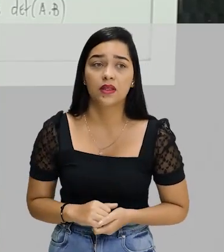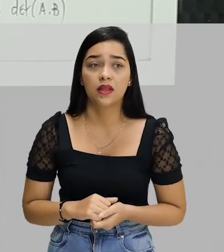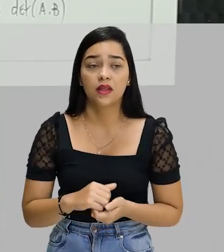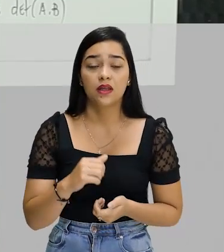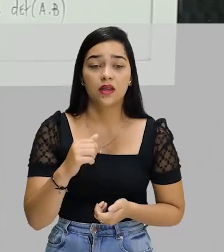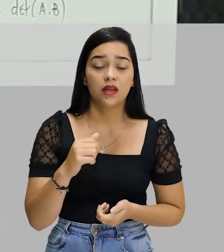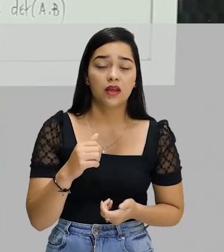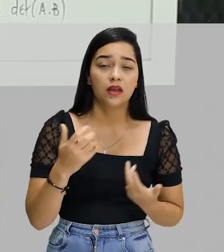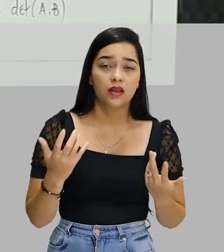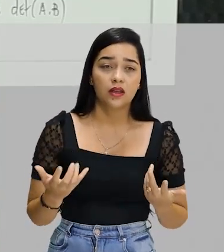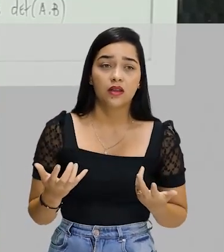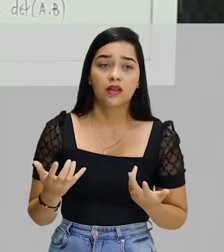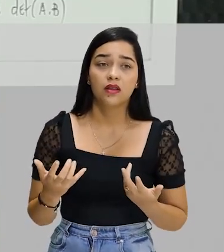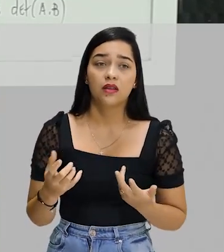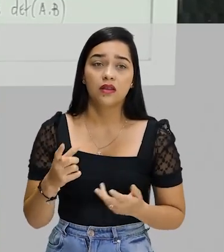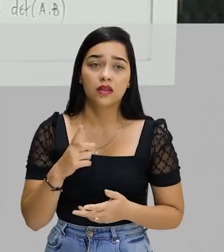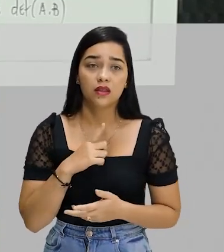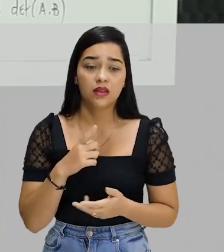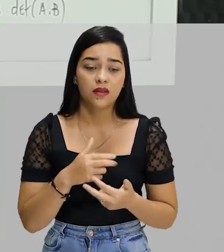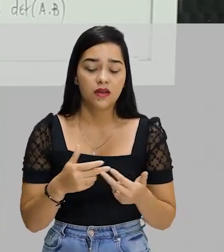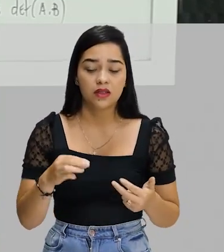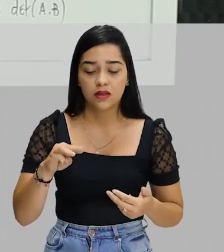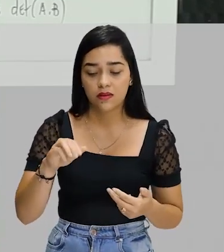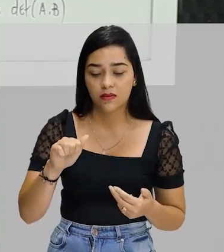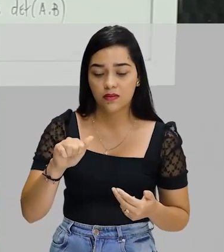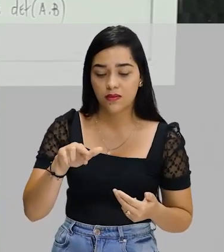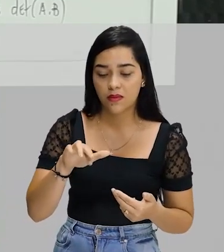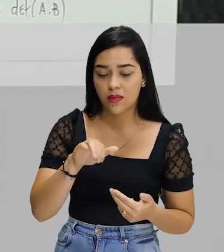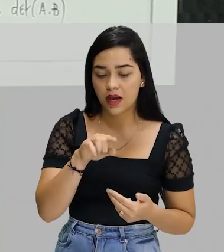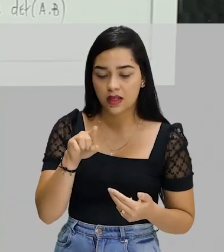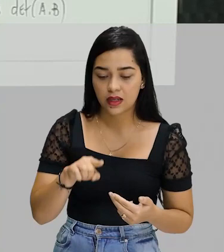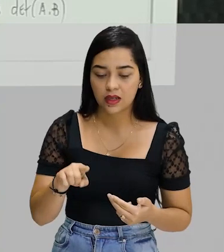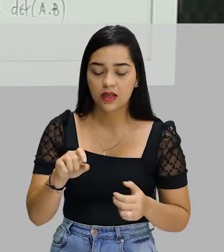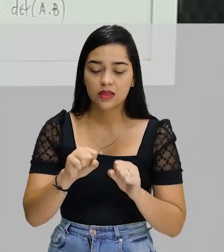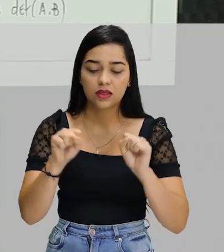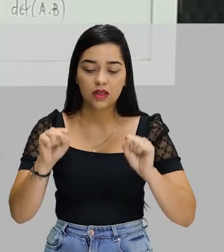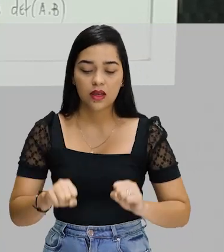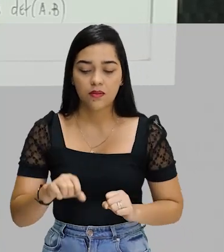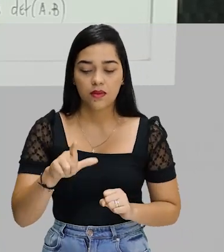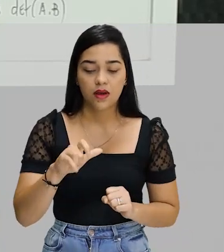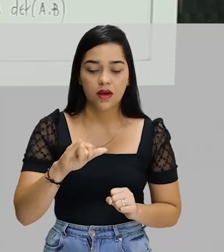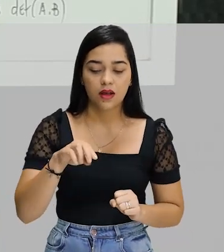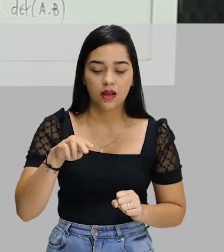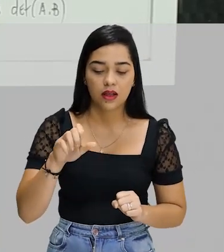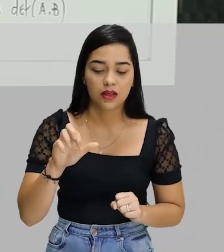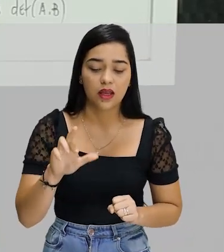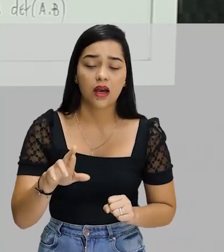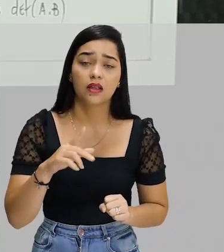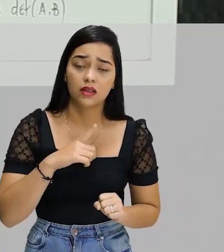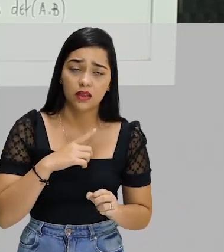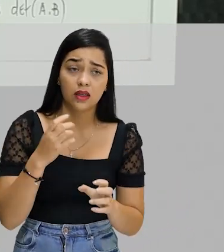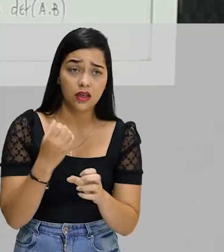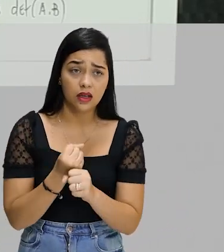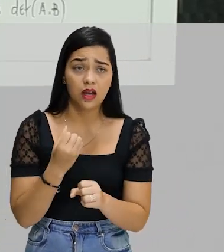Evite conta, né? Determinante, matriz, sistema linear, é uma parte da matemática que tem muito